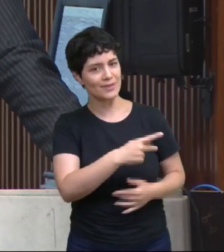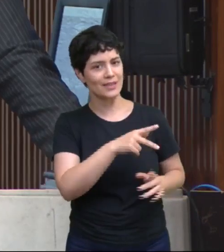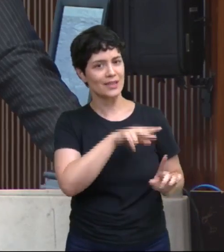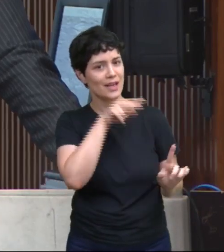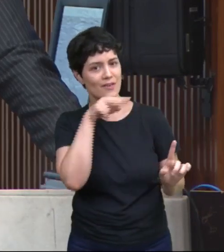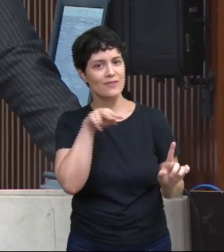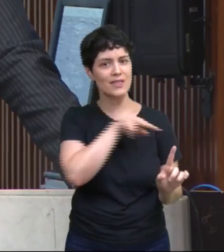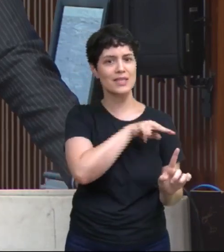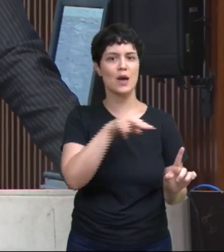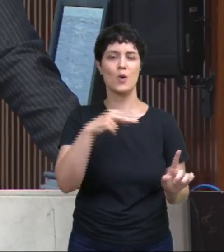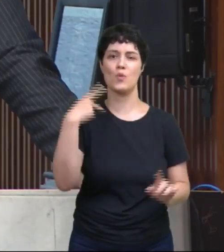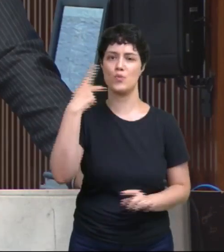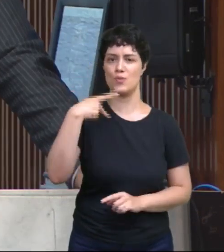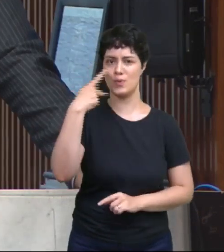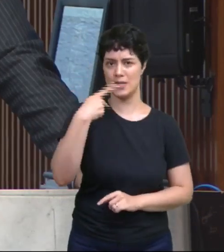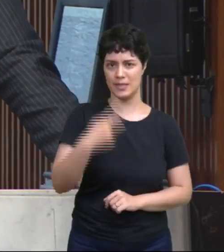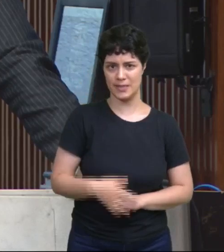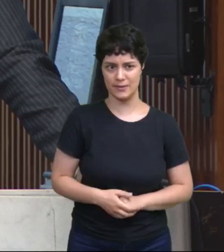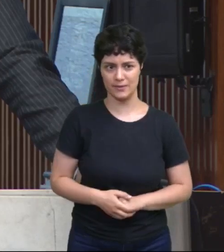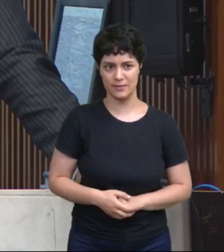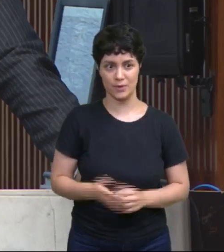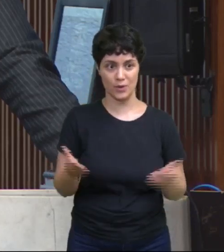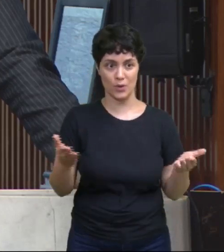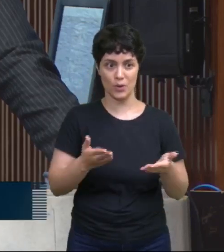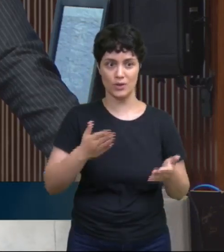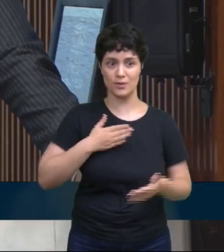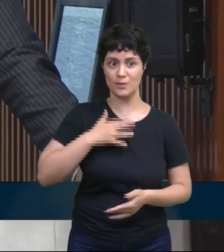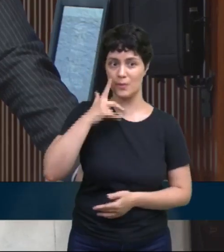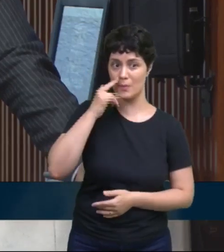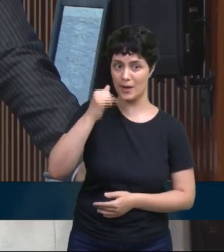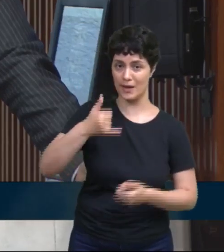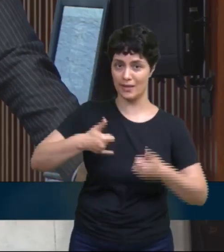Meu pai faz 83 anos hoje.